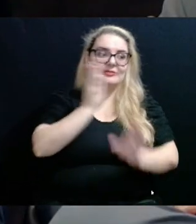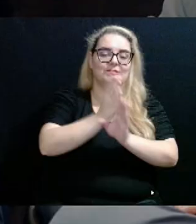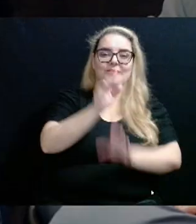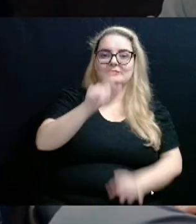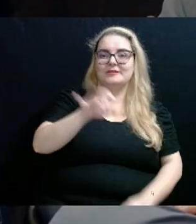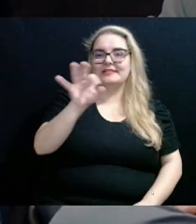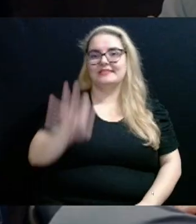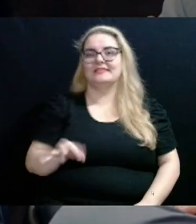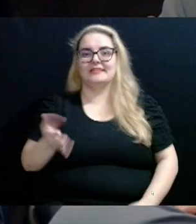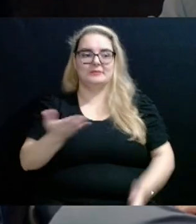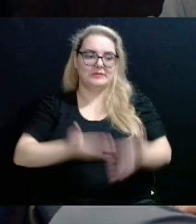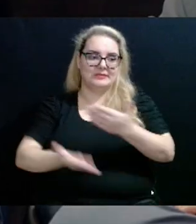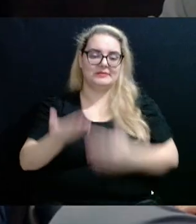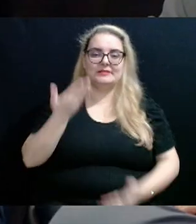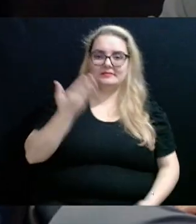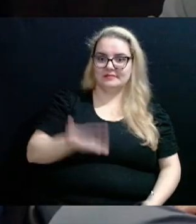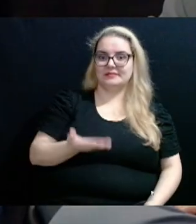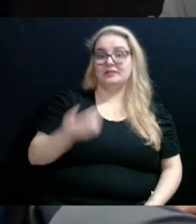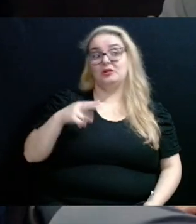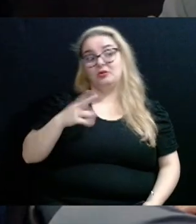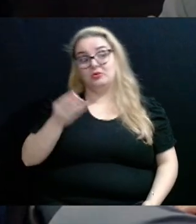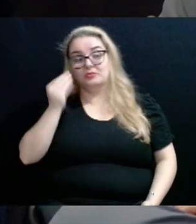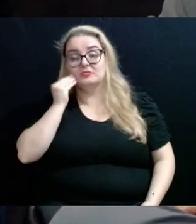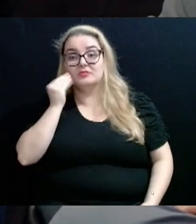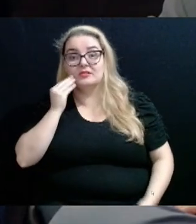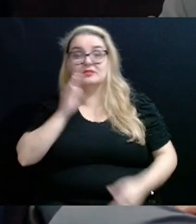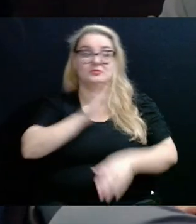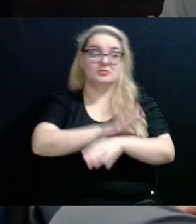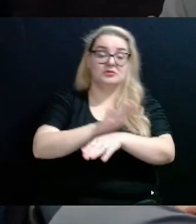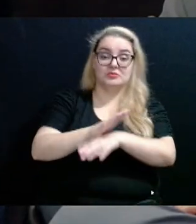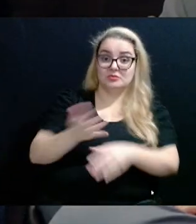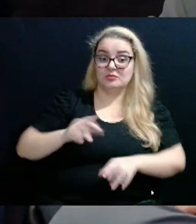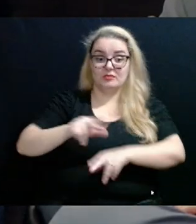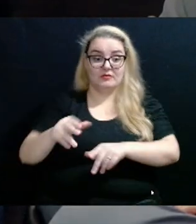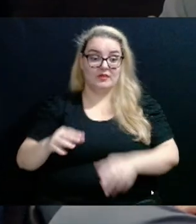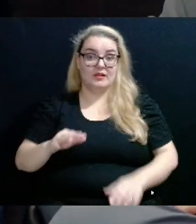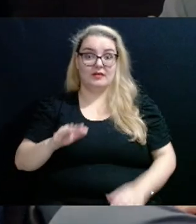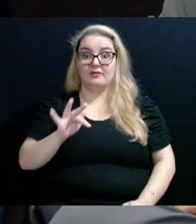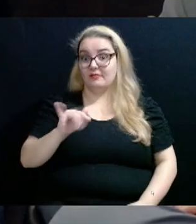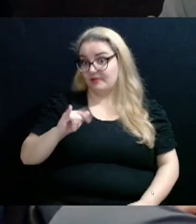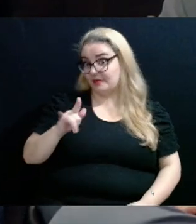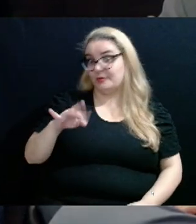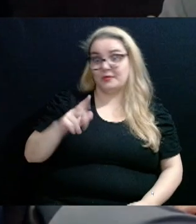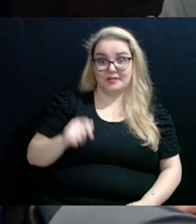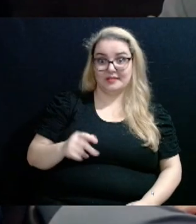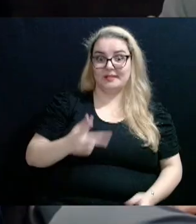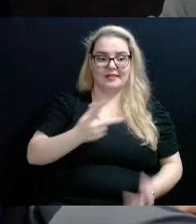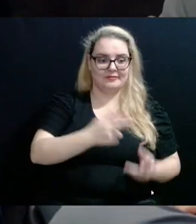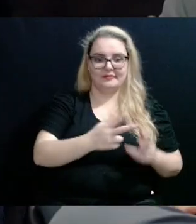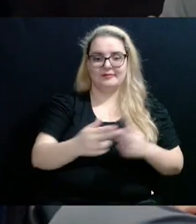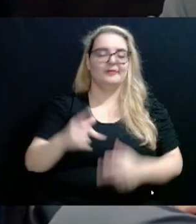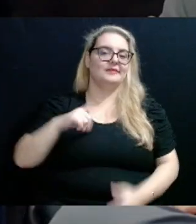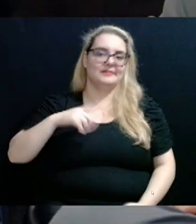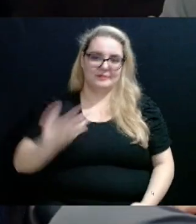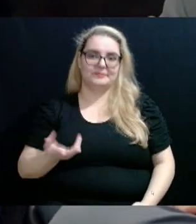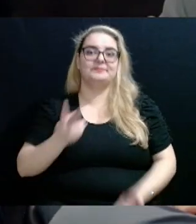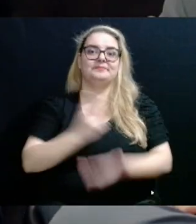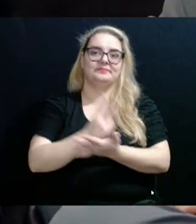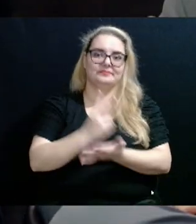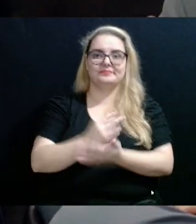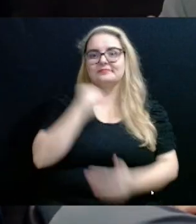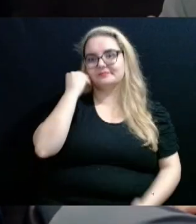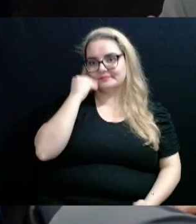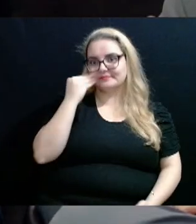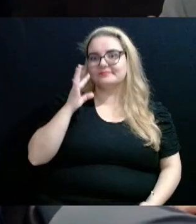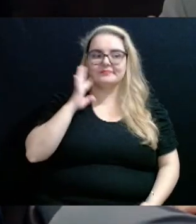você tentando ajudar uns amigos com várias figurinhas repetidas que você tem. E sempre era uma experiência muito legal, né? Marcou muito a